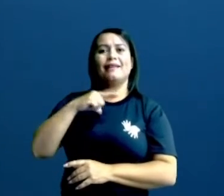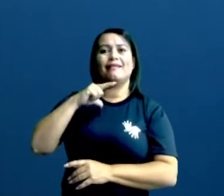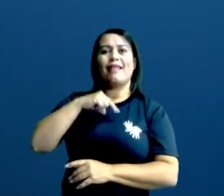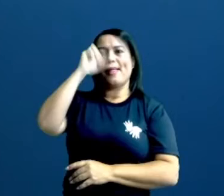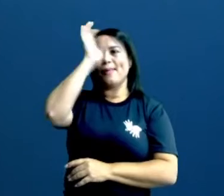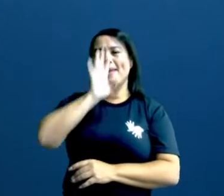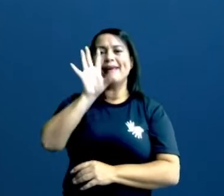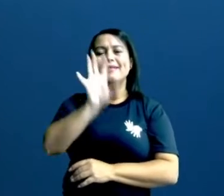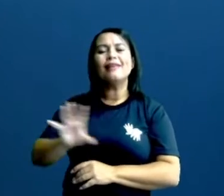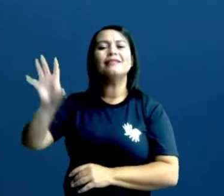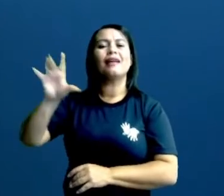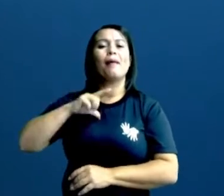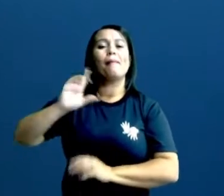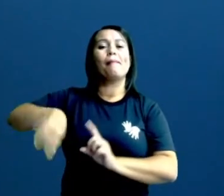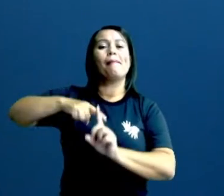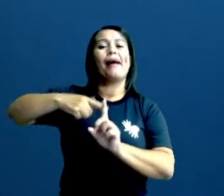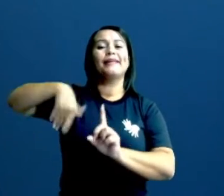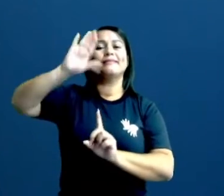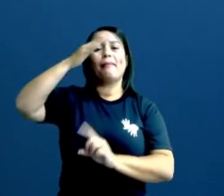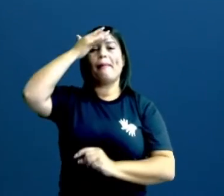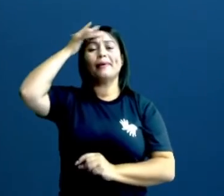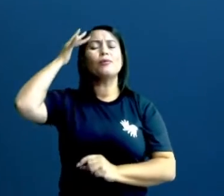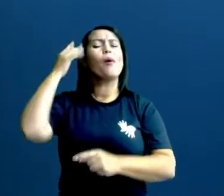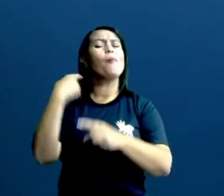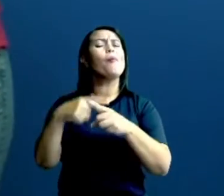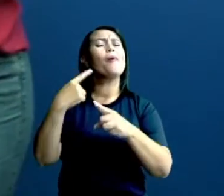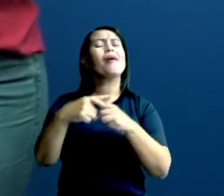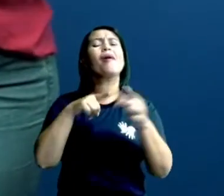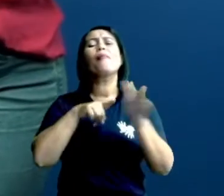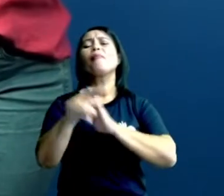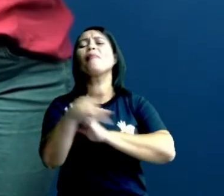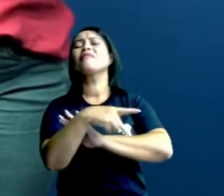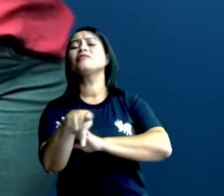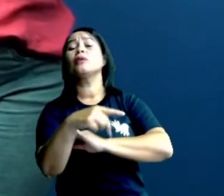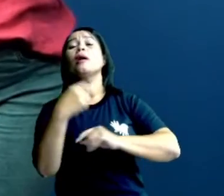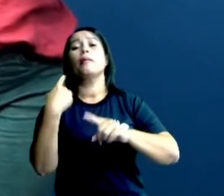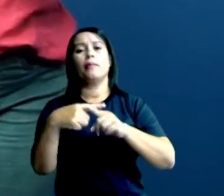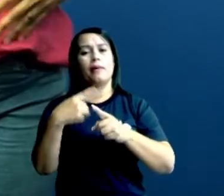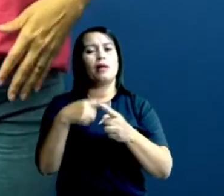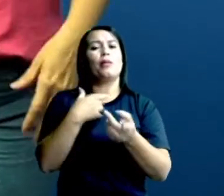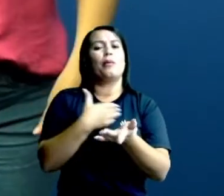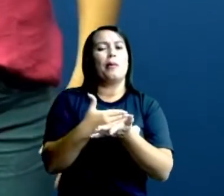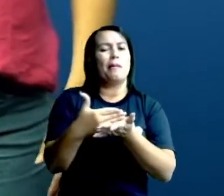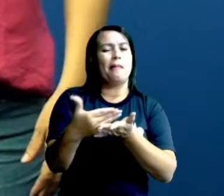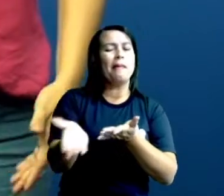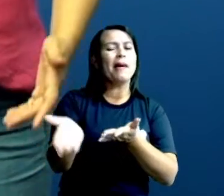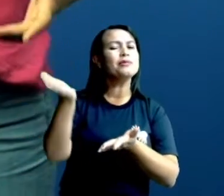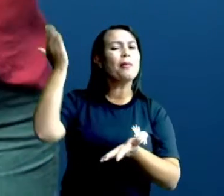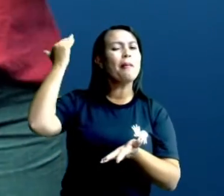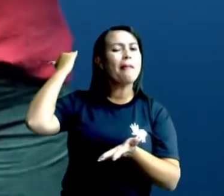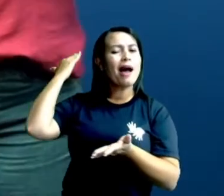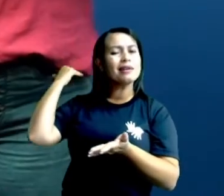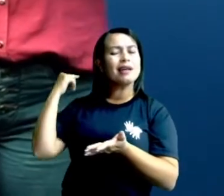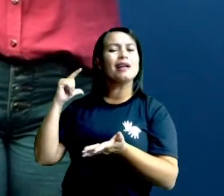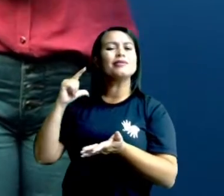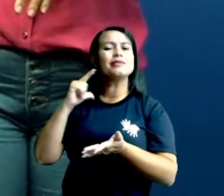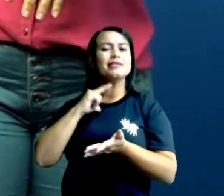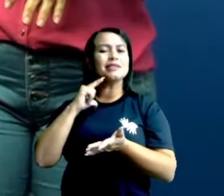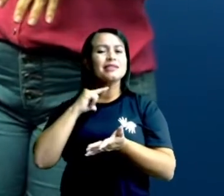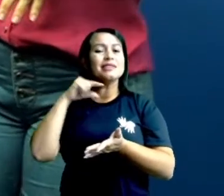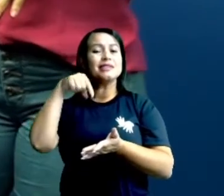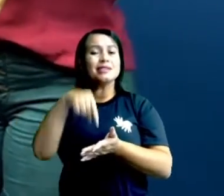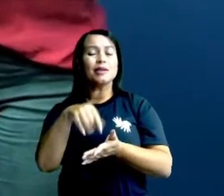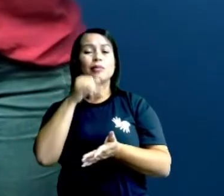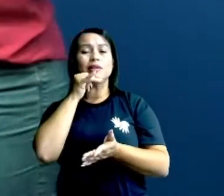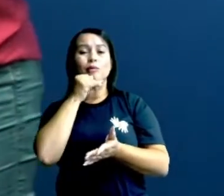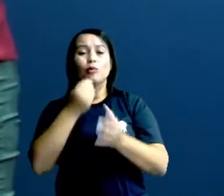gente tem a maior concentração de pessoas. Por quê, professora? Porque inicialmente, lá no passado colonial da gente,